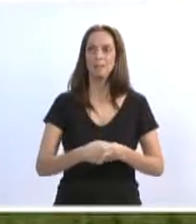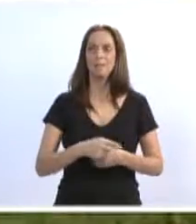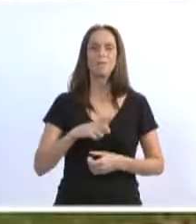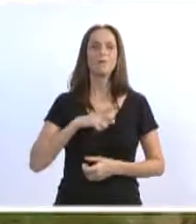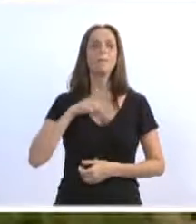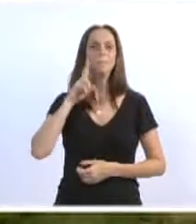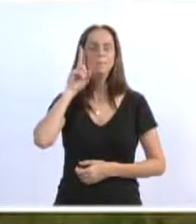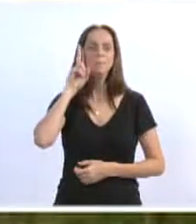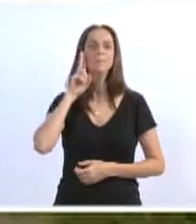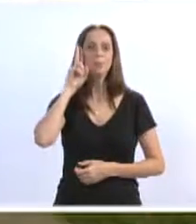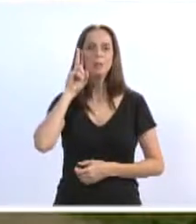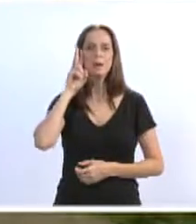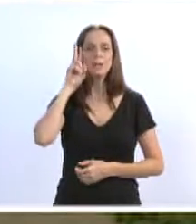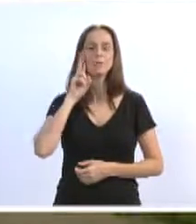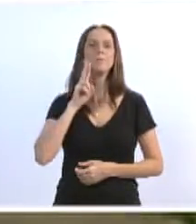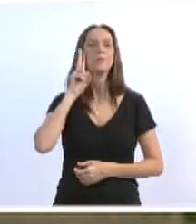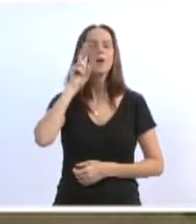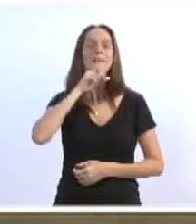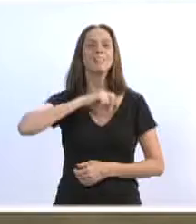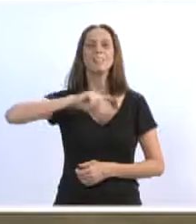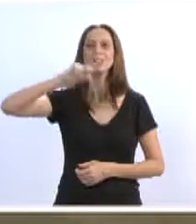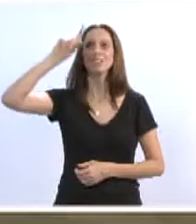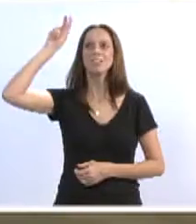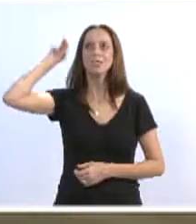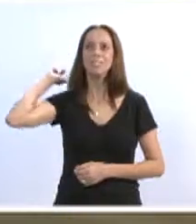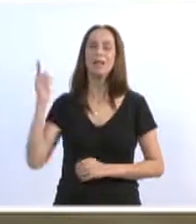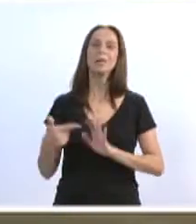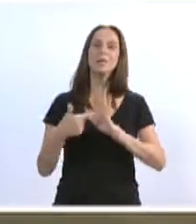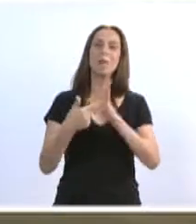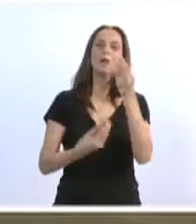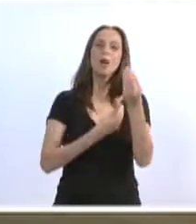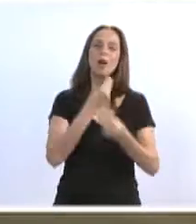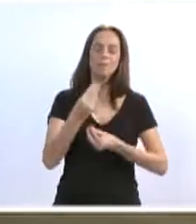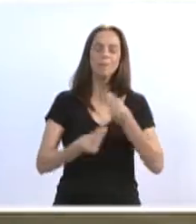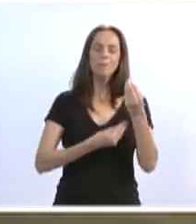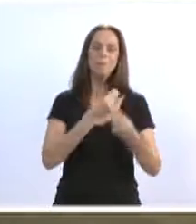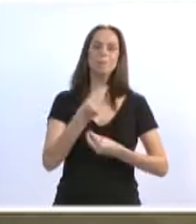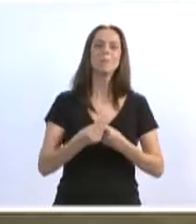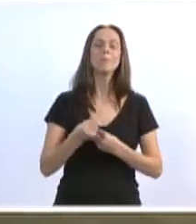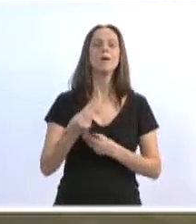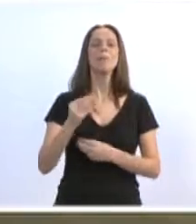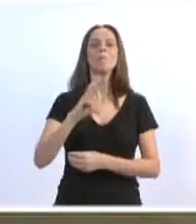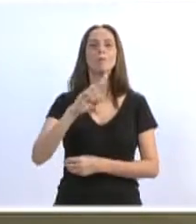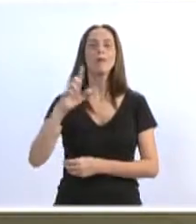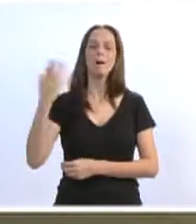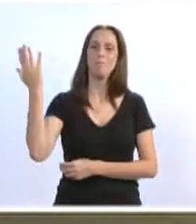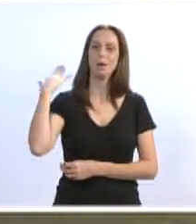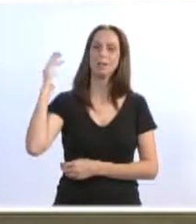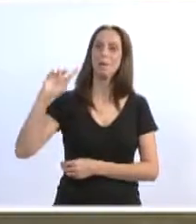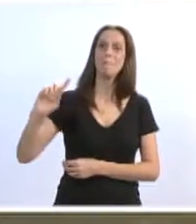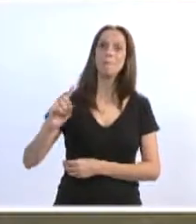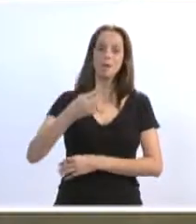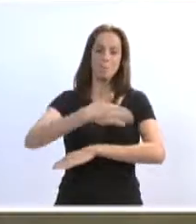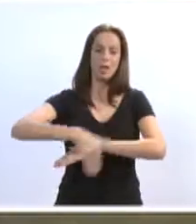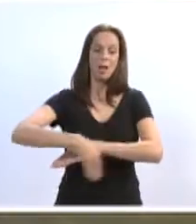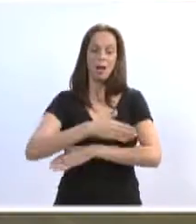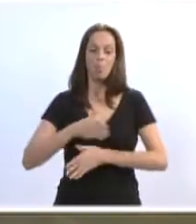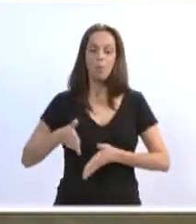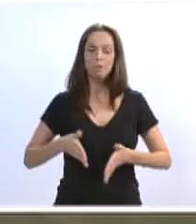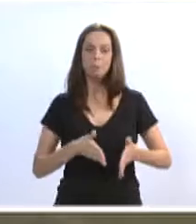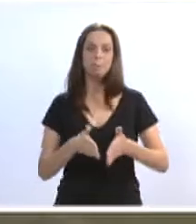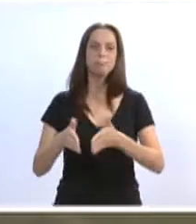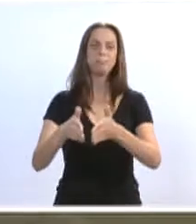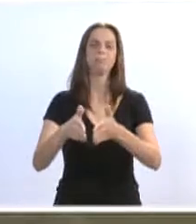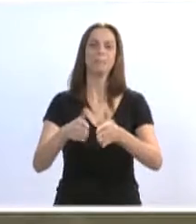história, algumas bem antigas, que refletem muito sobre o passado de Blumenau. Essa foi a primeira rua planejada da colônia. As